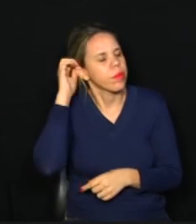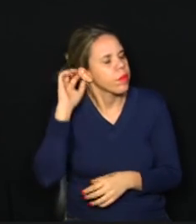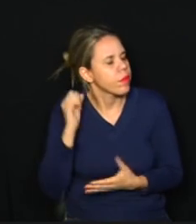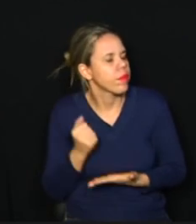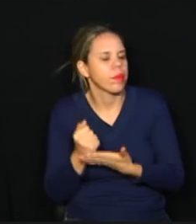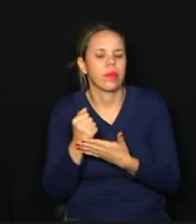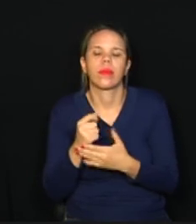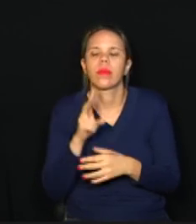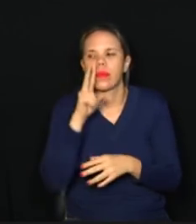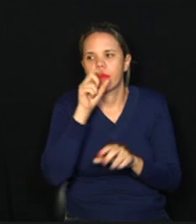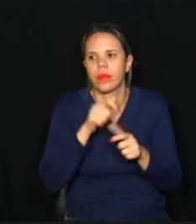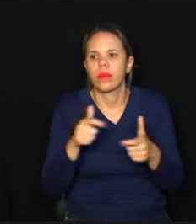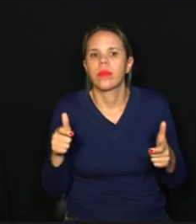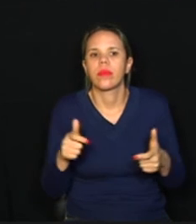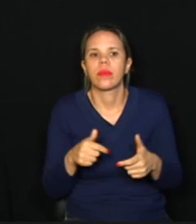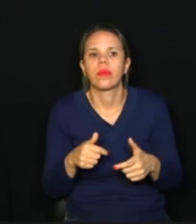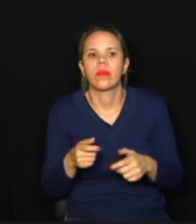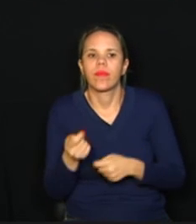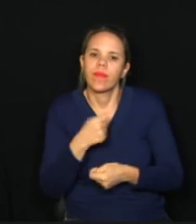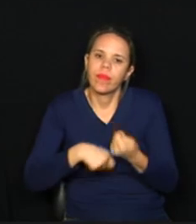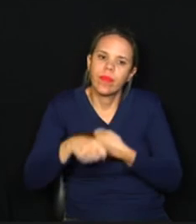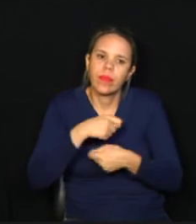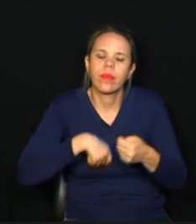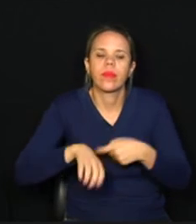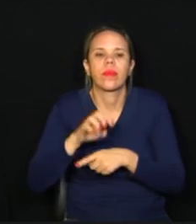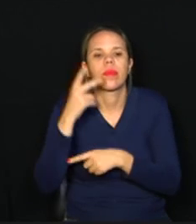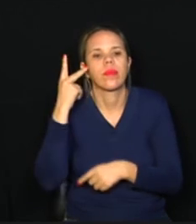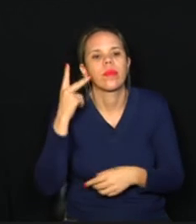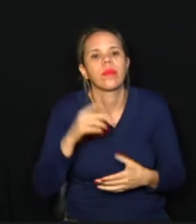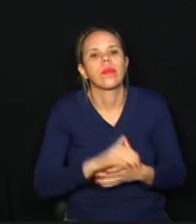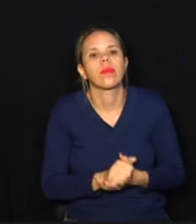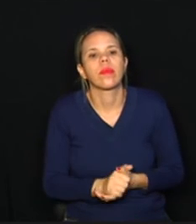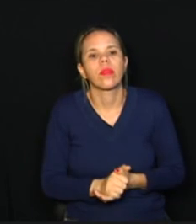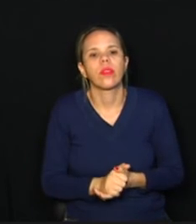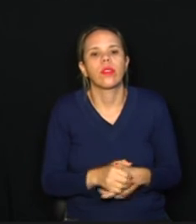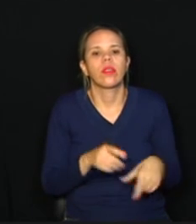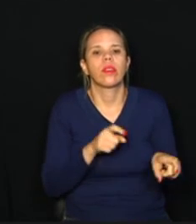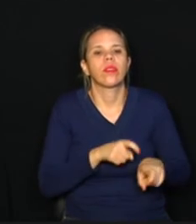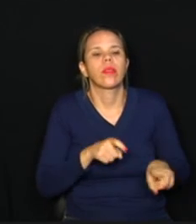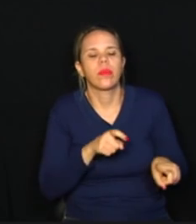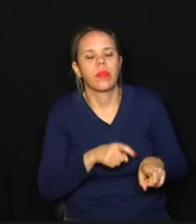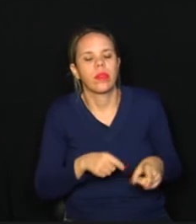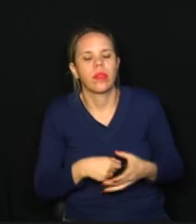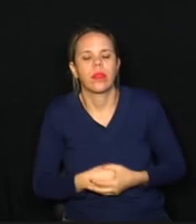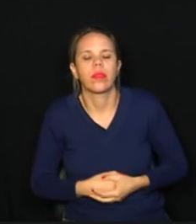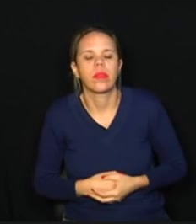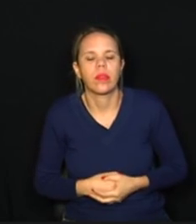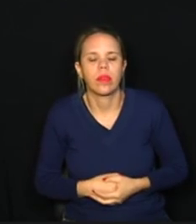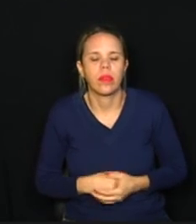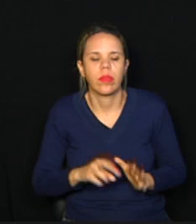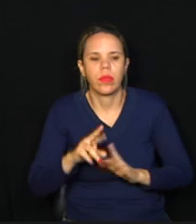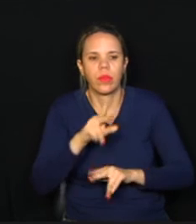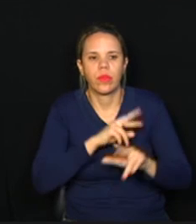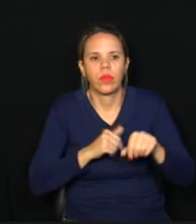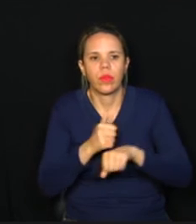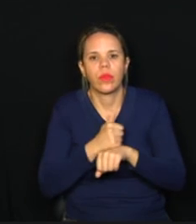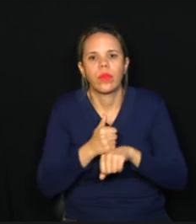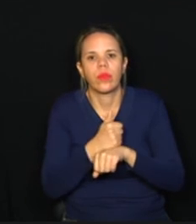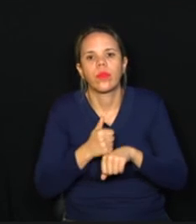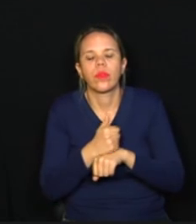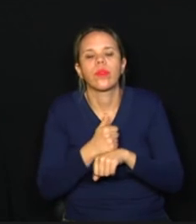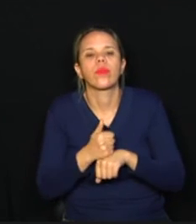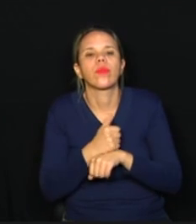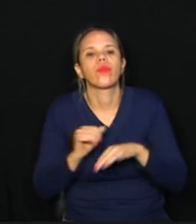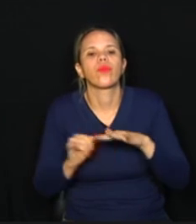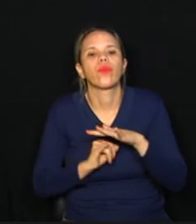para o fortalecimento da economia no Estado de São Paulo, da agronomia, das diversas áreas, né, dos